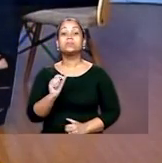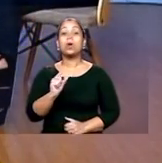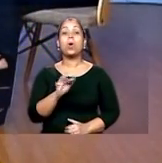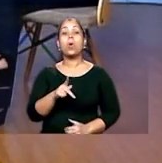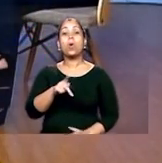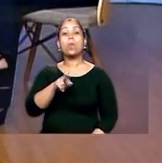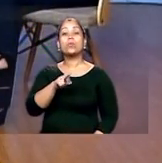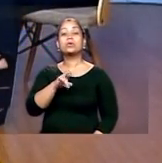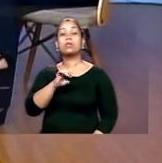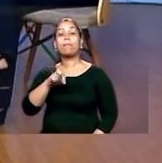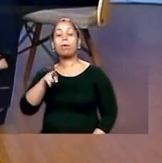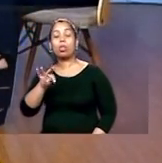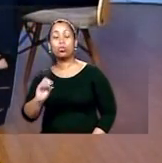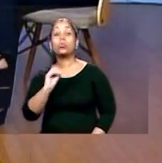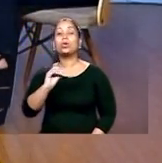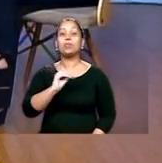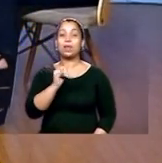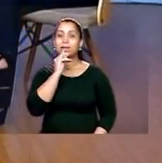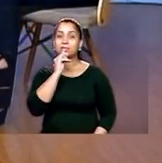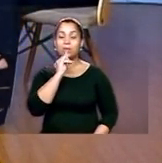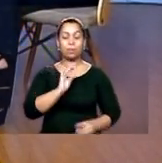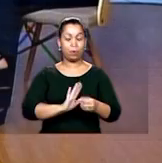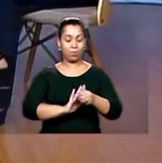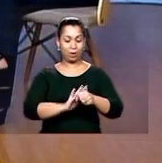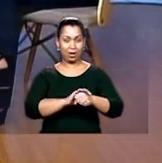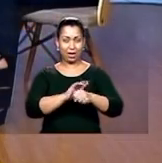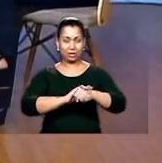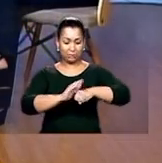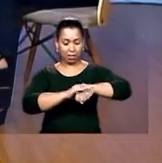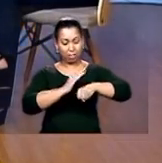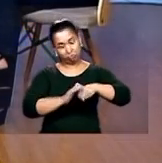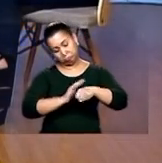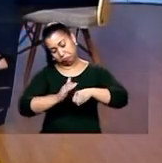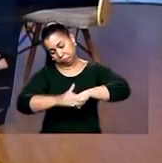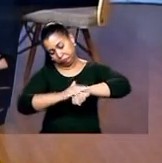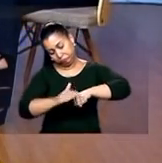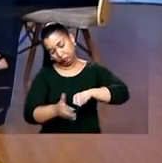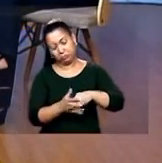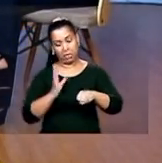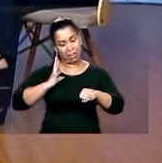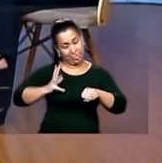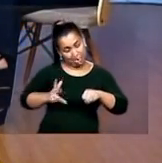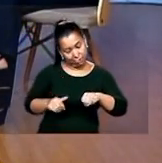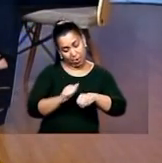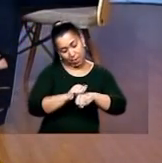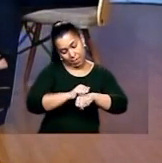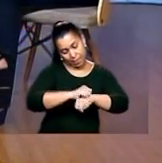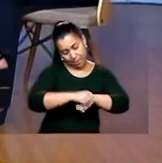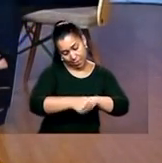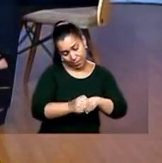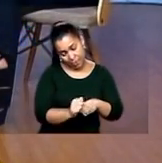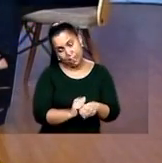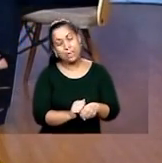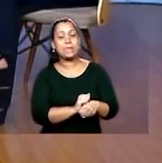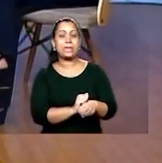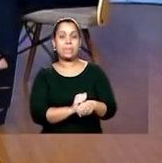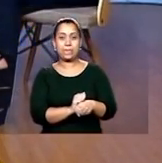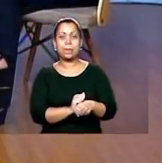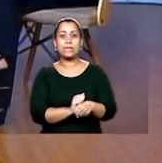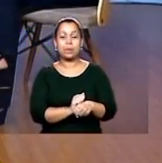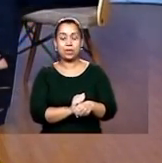o quê, Sara? Tira a casca, higieniza, né? Tira a casca, a gente